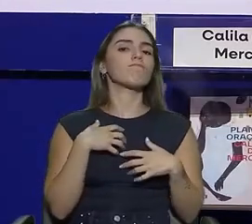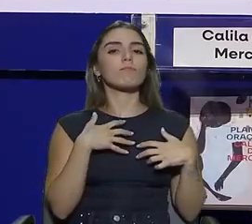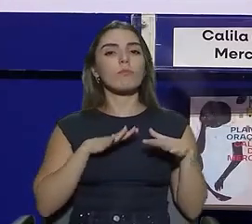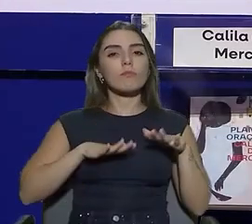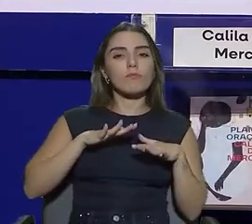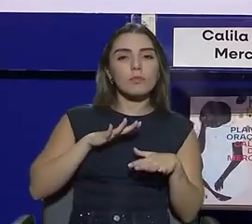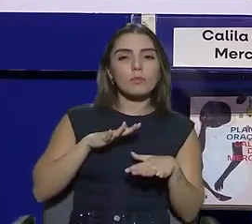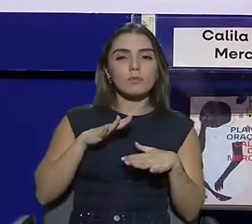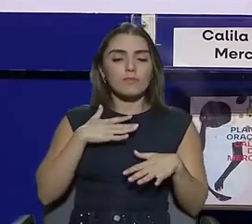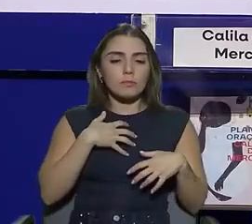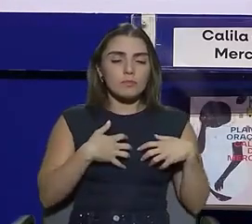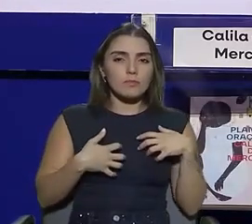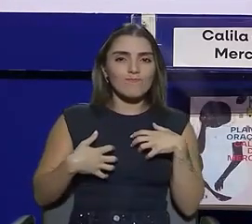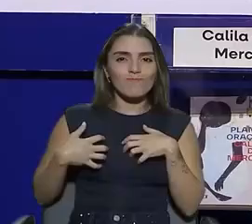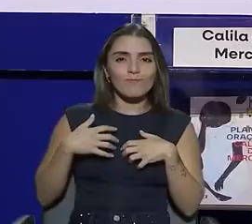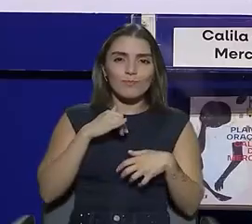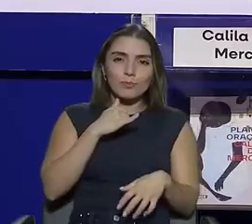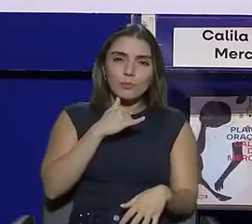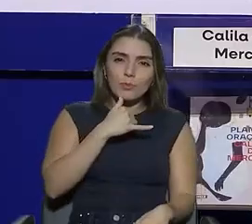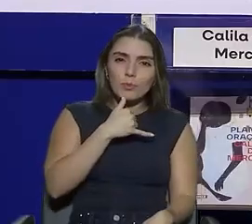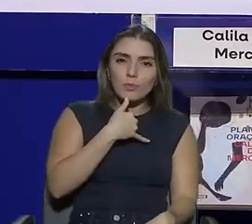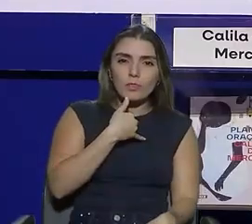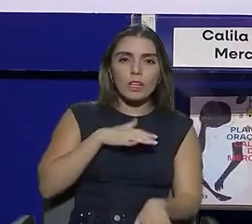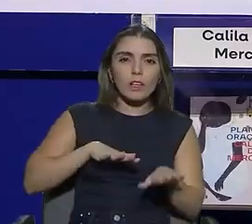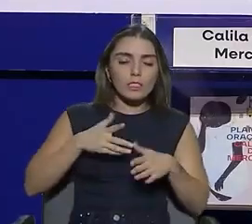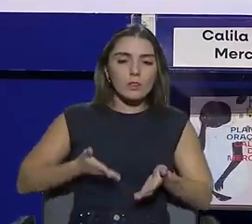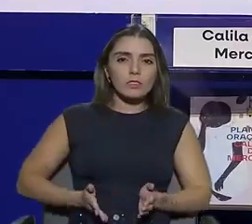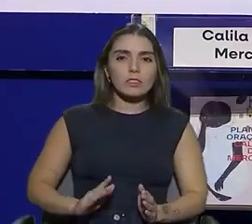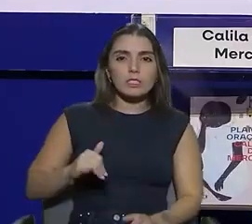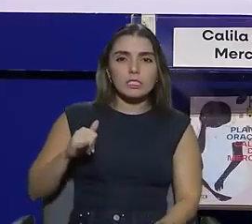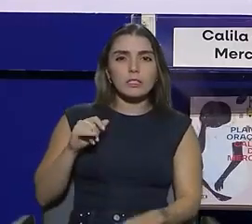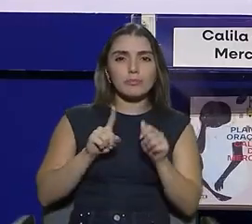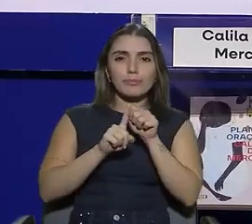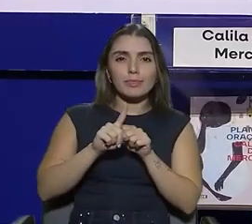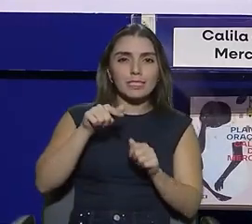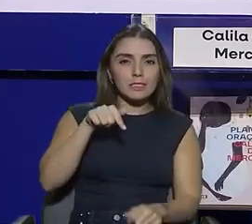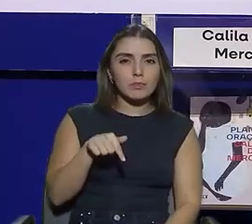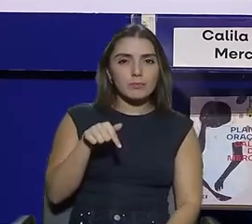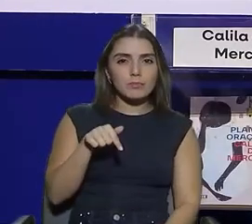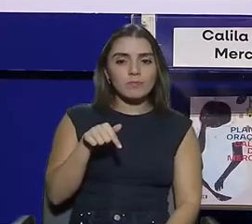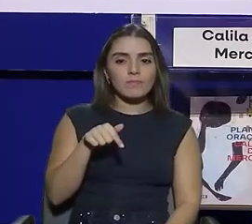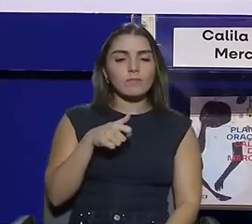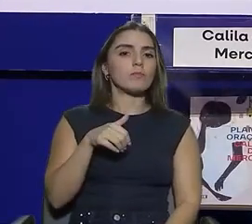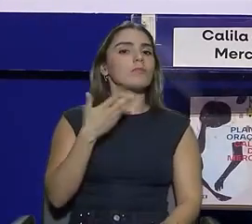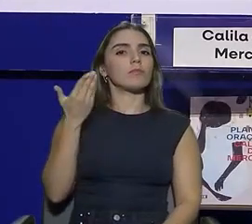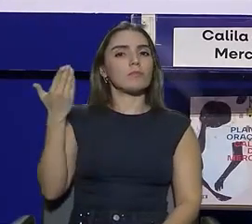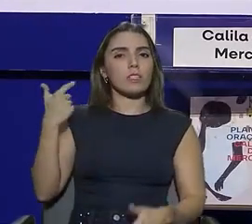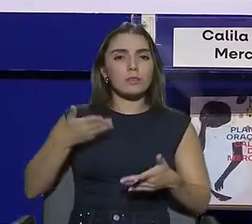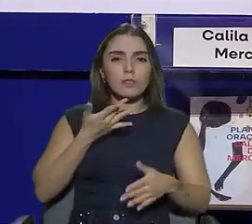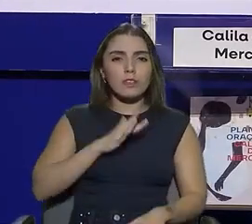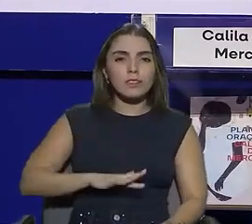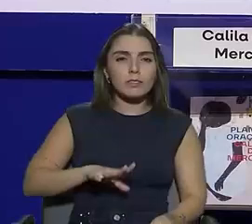melancolia, talvez o fato de eu ter nascido de 7 meses, devo ter sido muito paparicado e muito cuidado com a